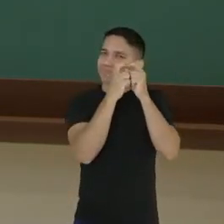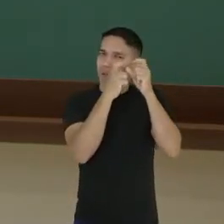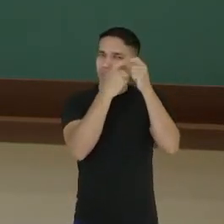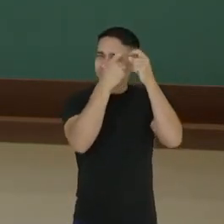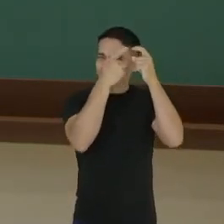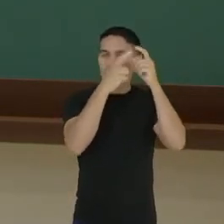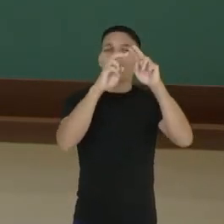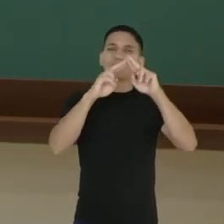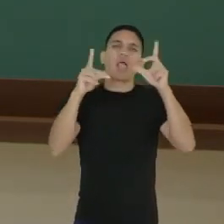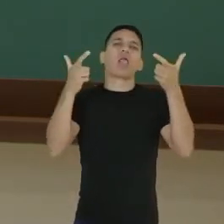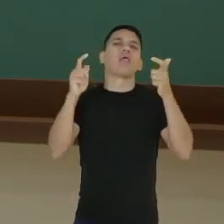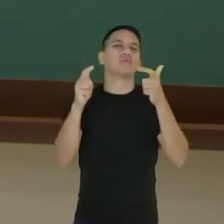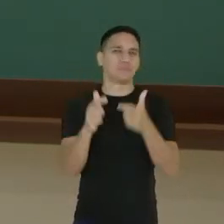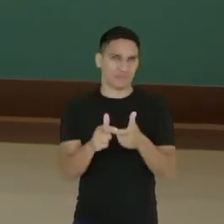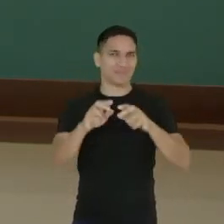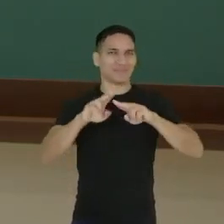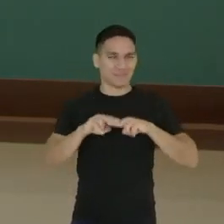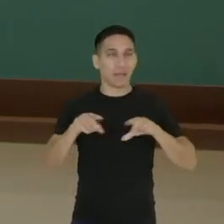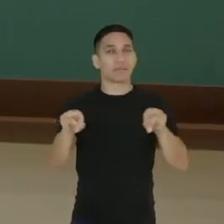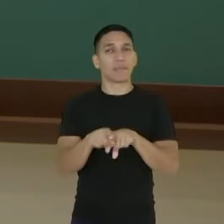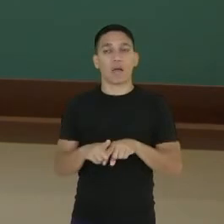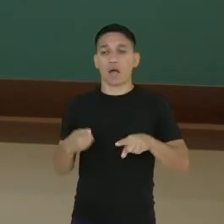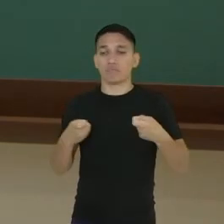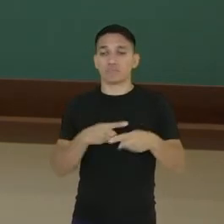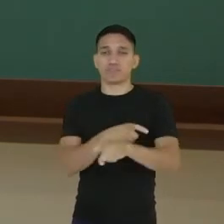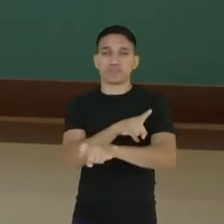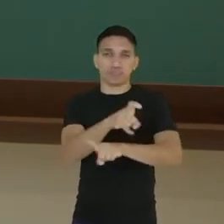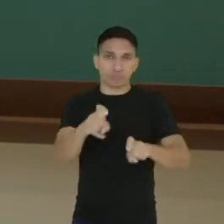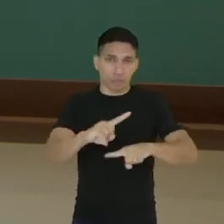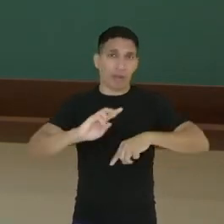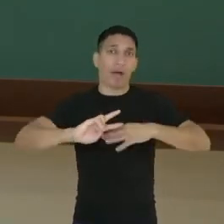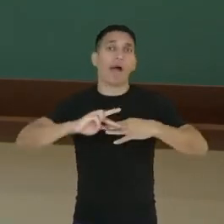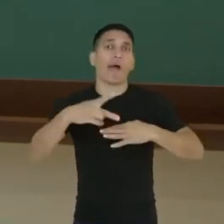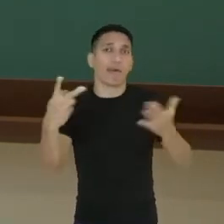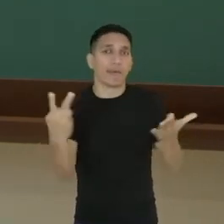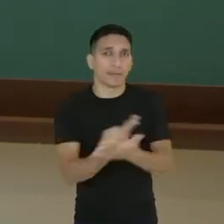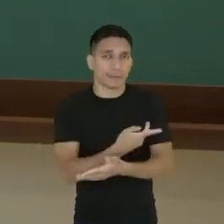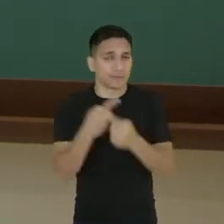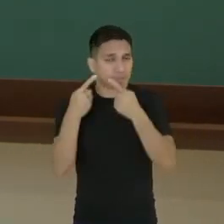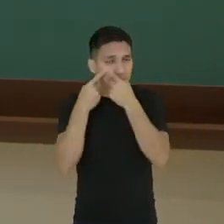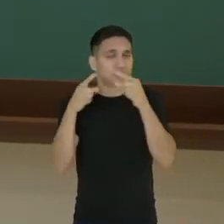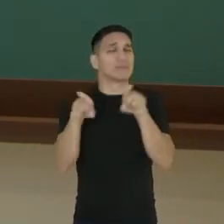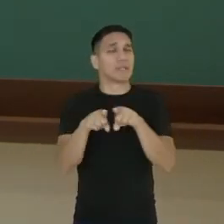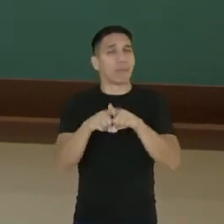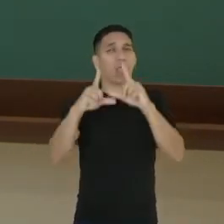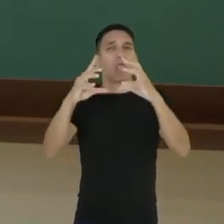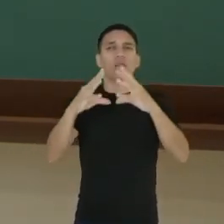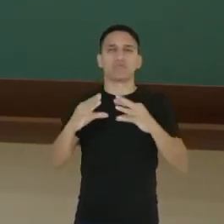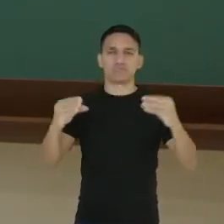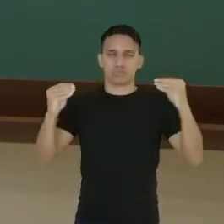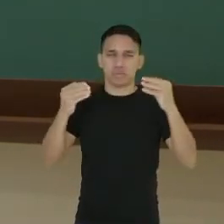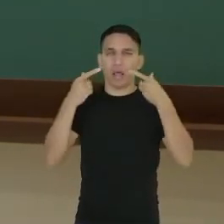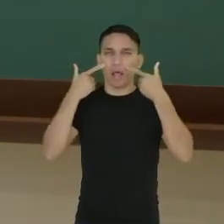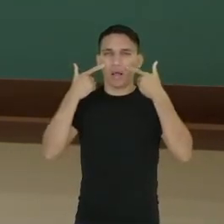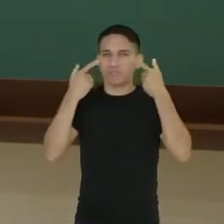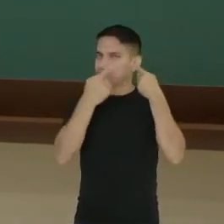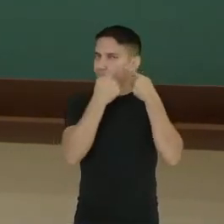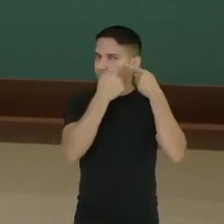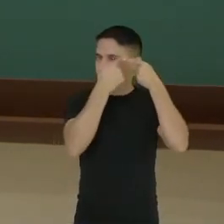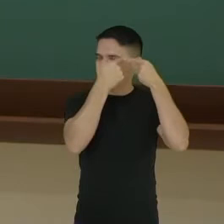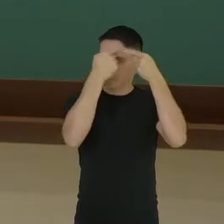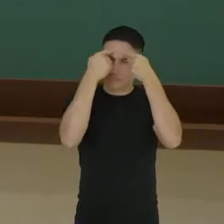a proliferação da bactéria que causa a acne e também reduz a inflamação.